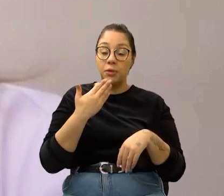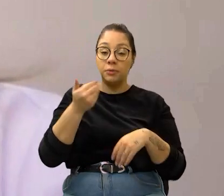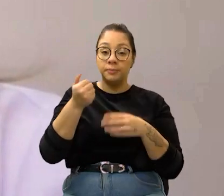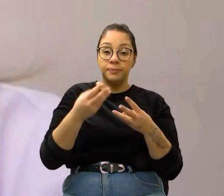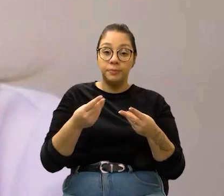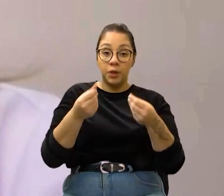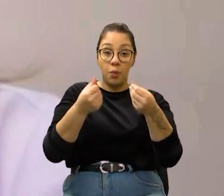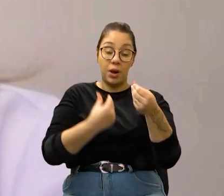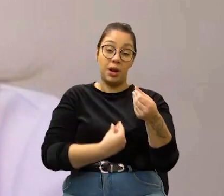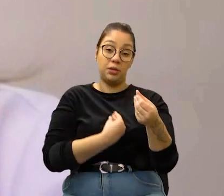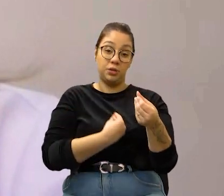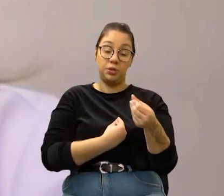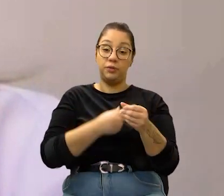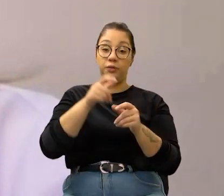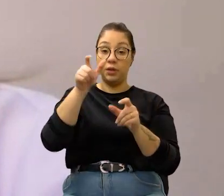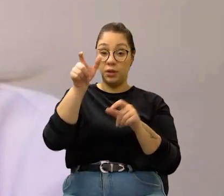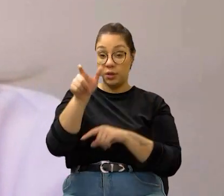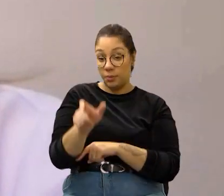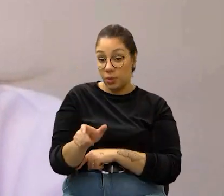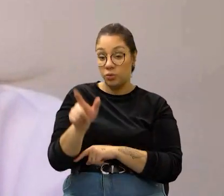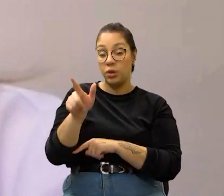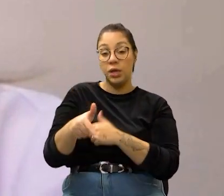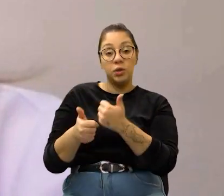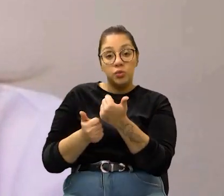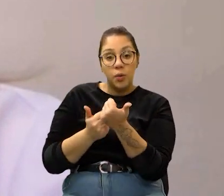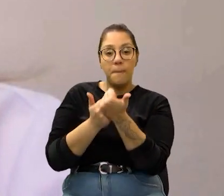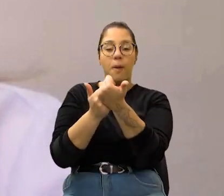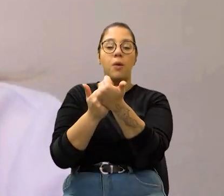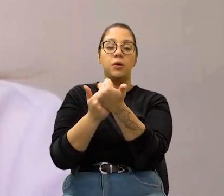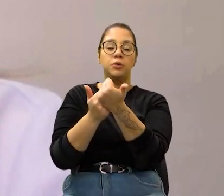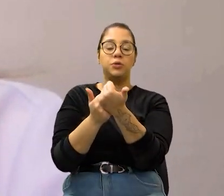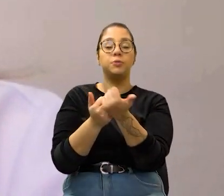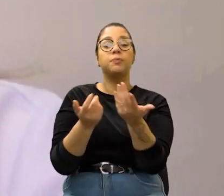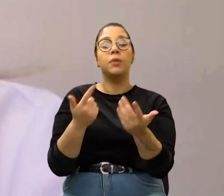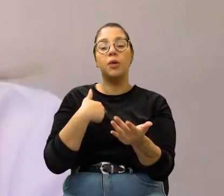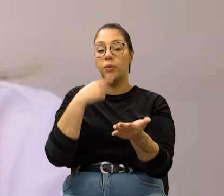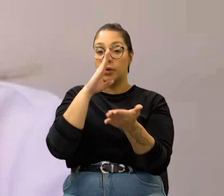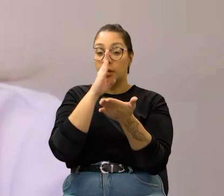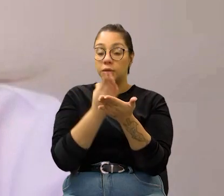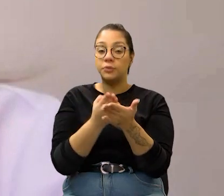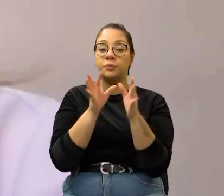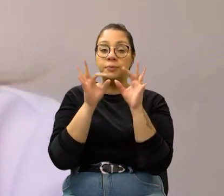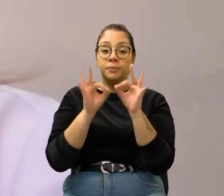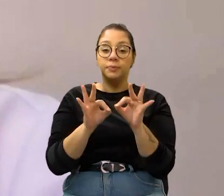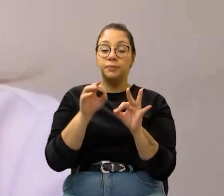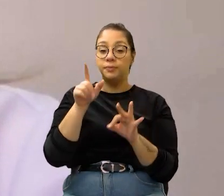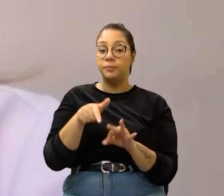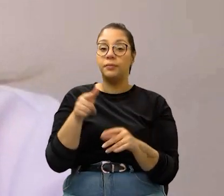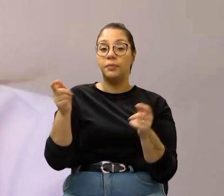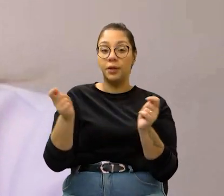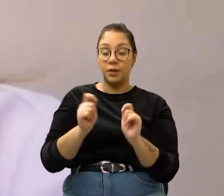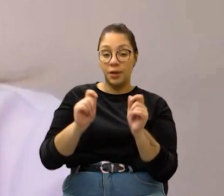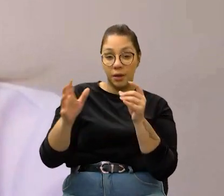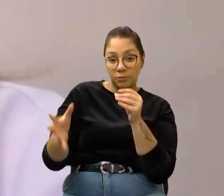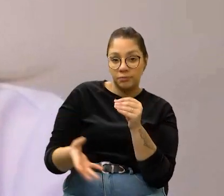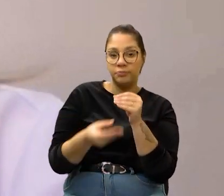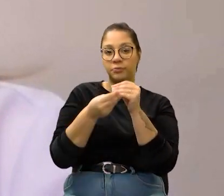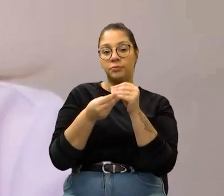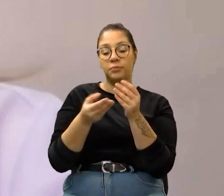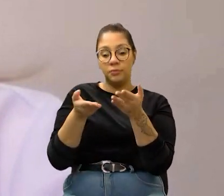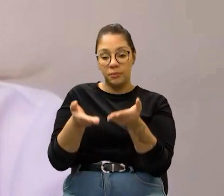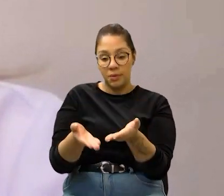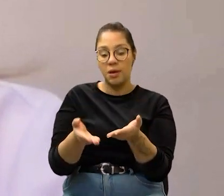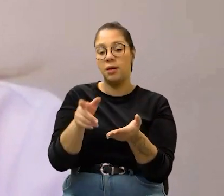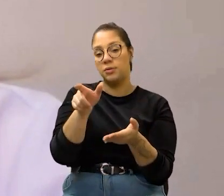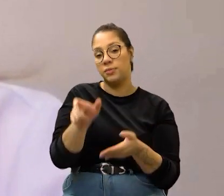melhoria da qualidade de vida desse paciente, o suporte. Eu acredito que esse é o que a gente pode